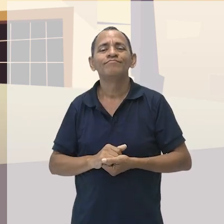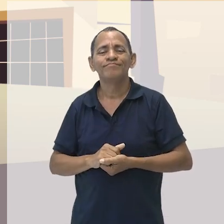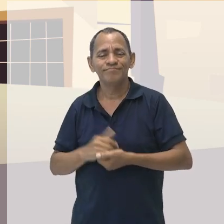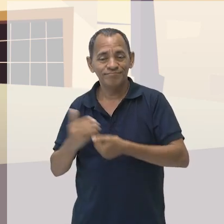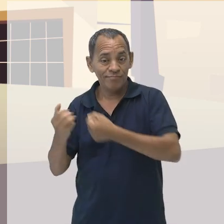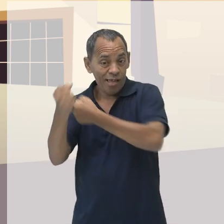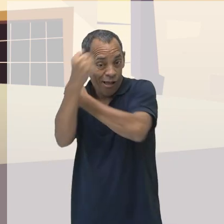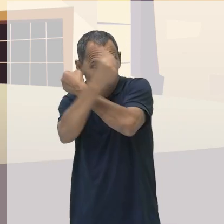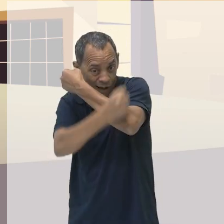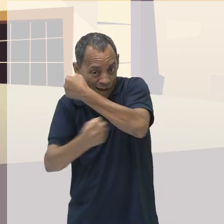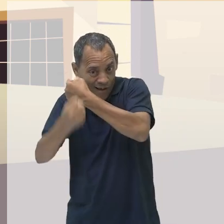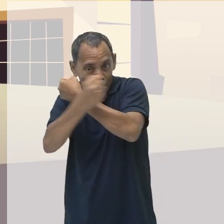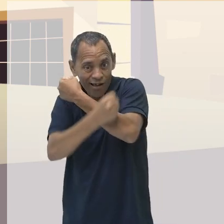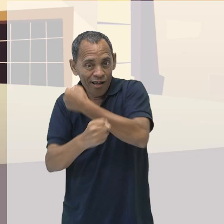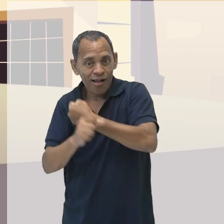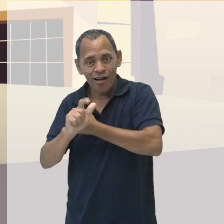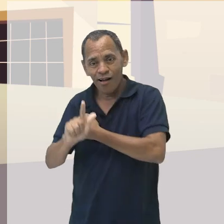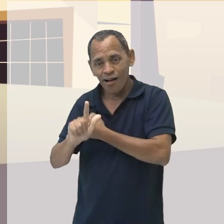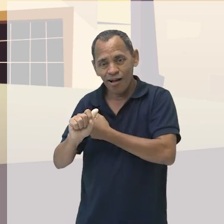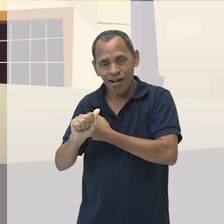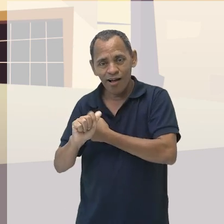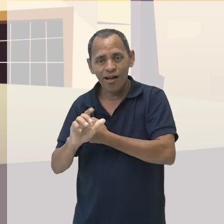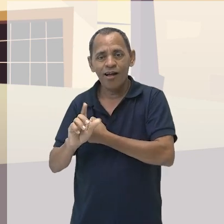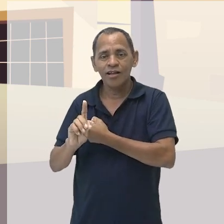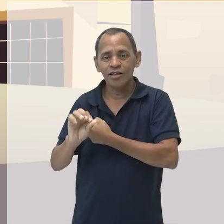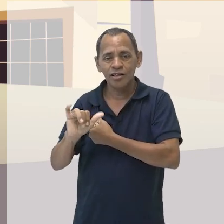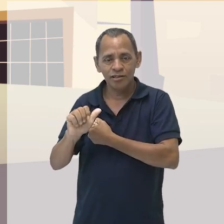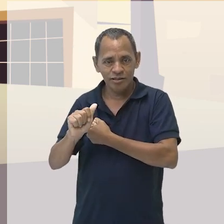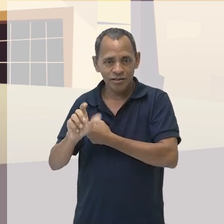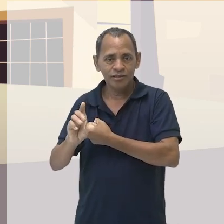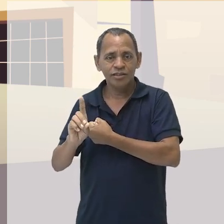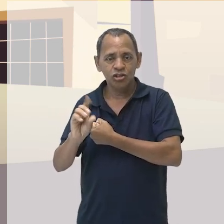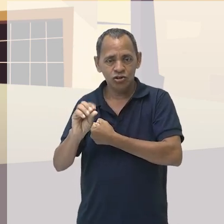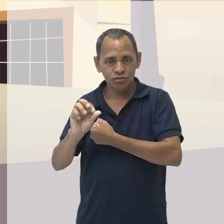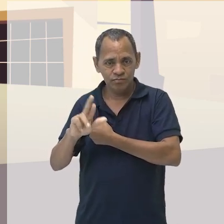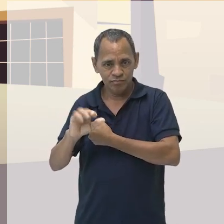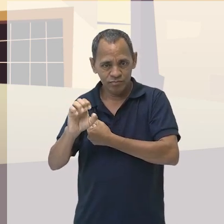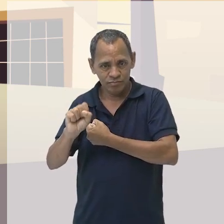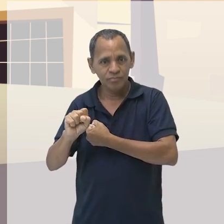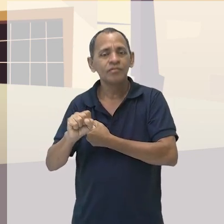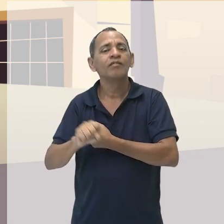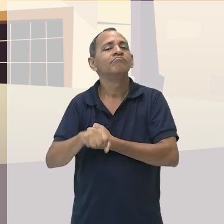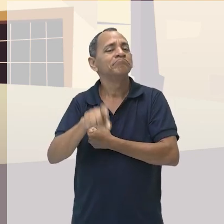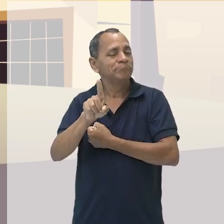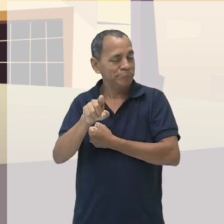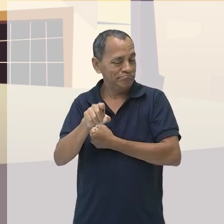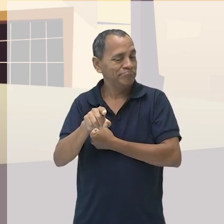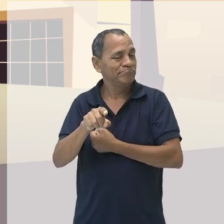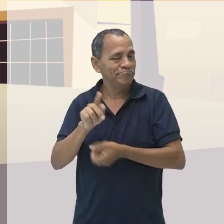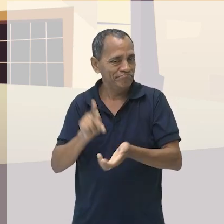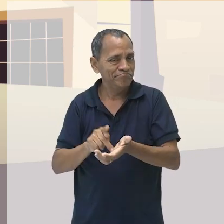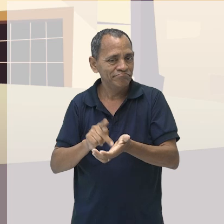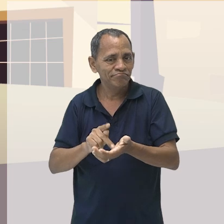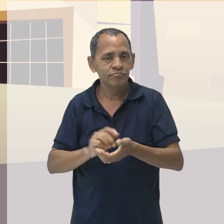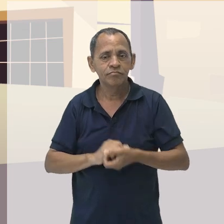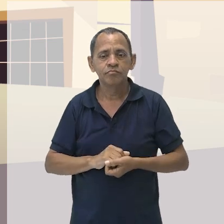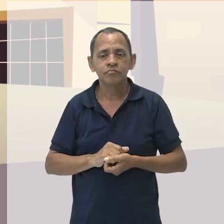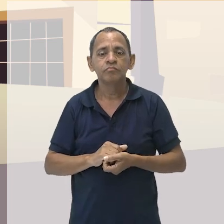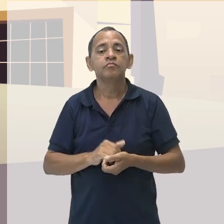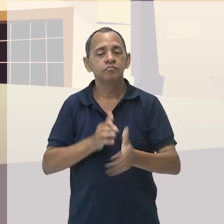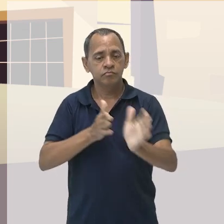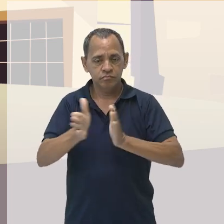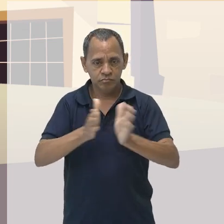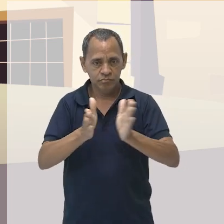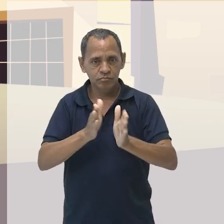gladiadores. Quem falou gladiadores é isso mesmo. Nesse tempo, o Coliseu era palco